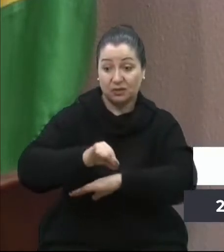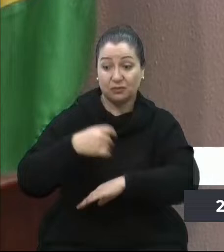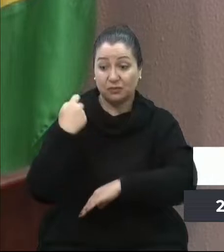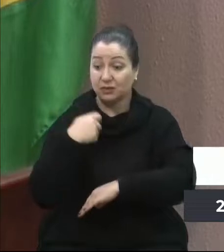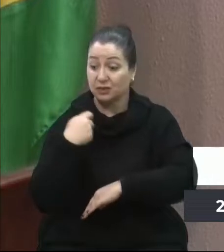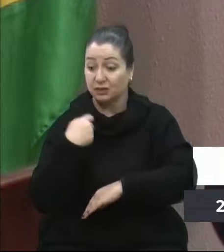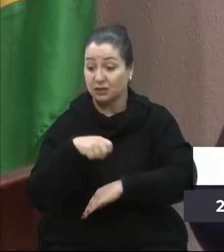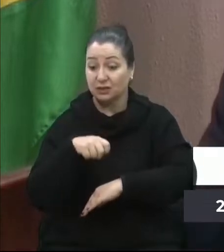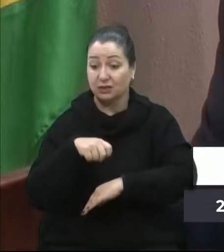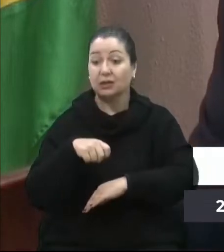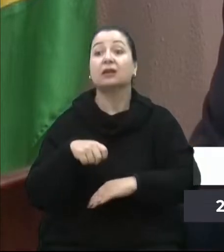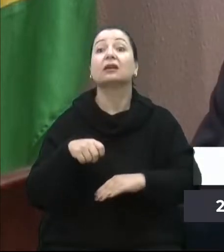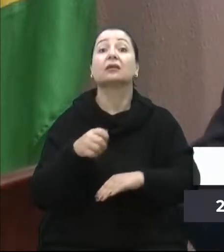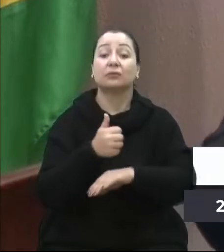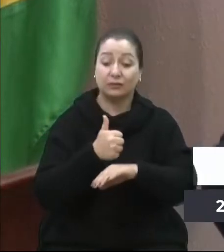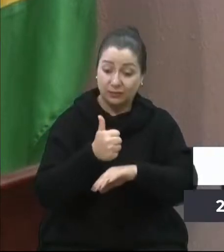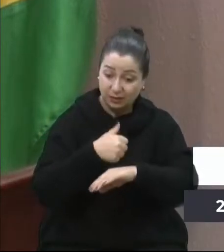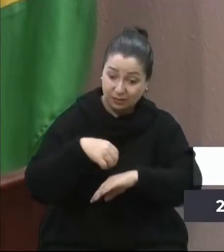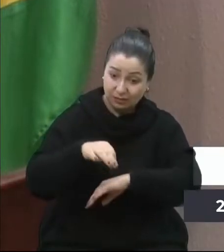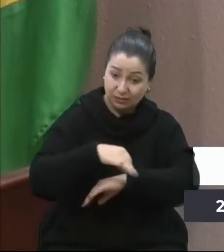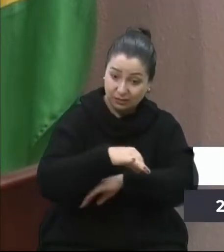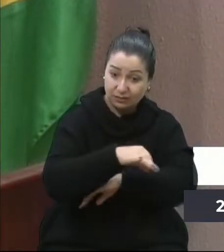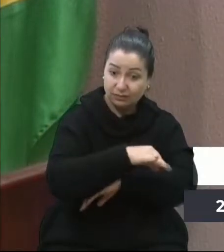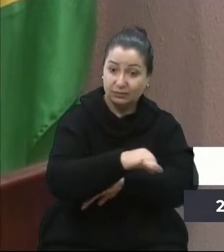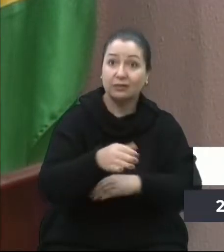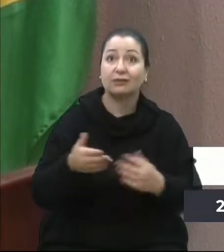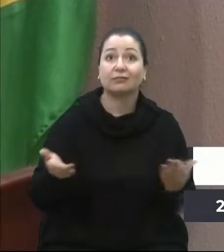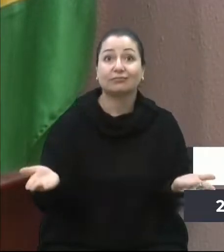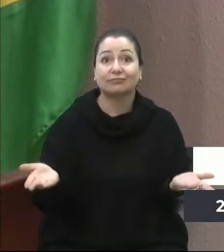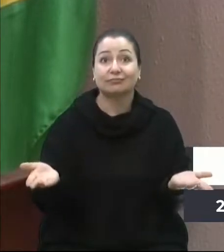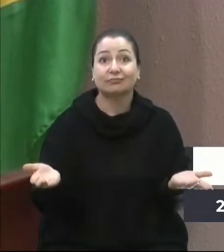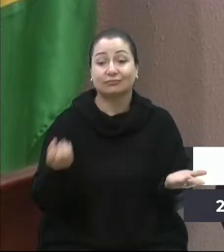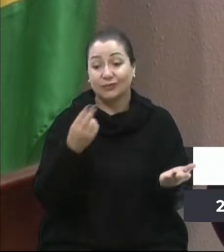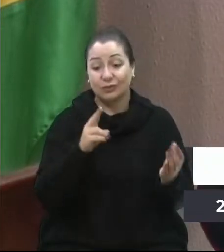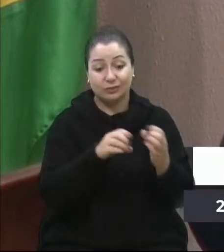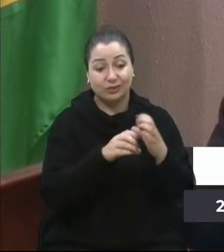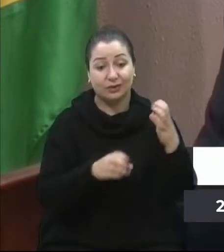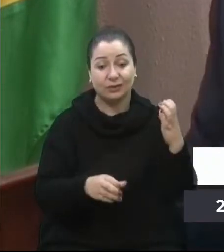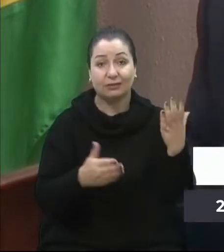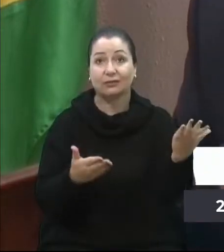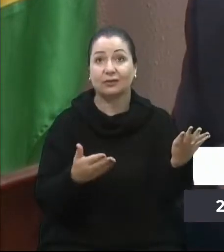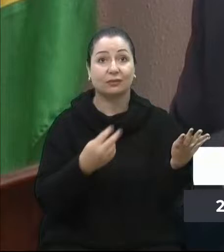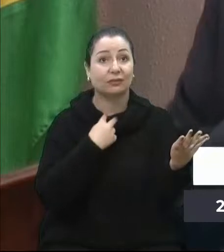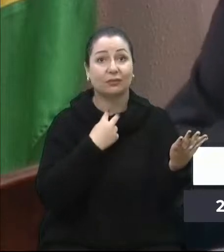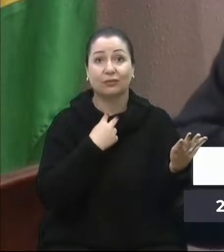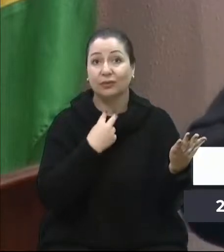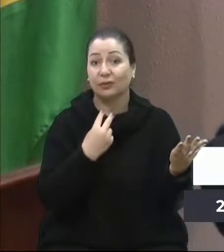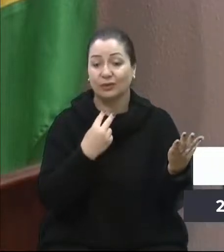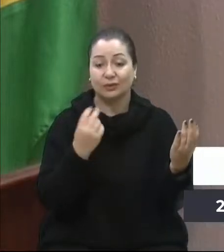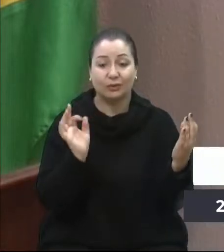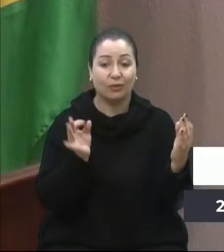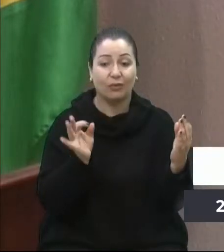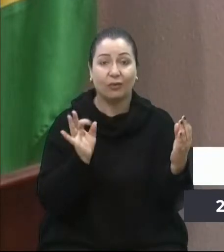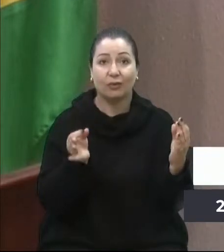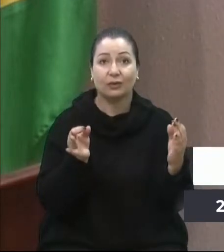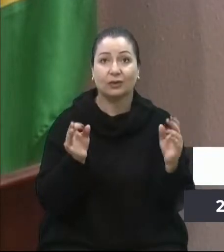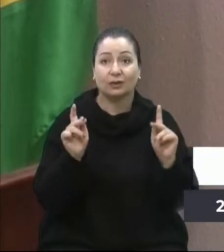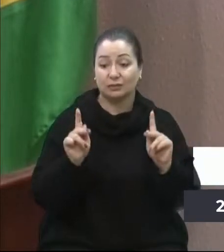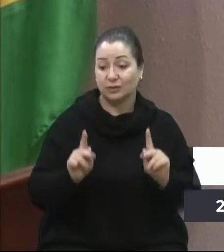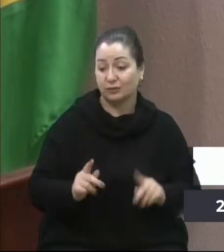engenheiro. Eu não posso concordar que o diretor Wagner, por exemplo, do Tancredo Neves, que não tem formação em